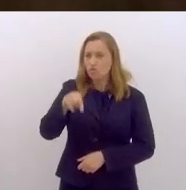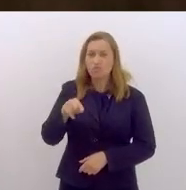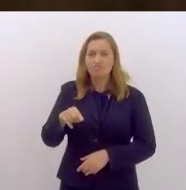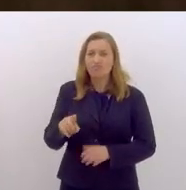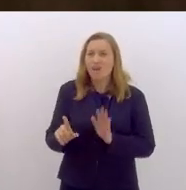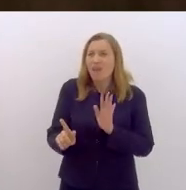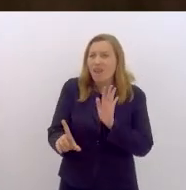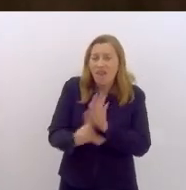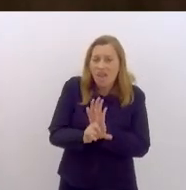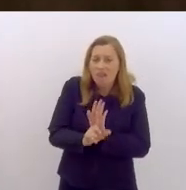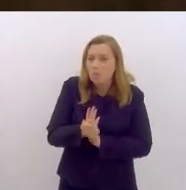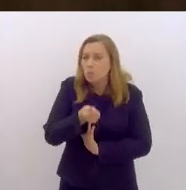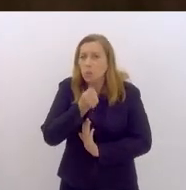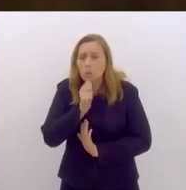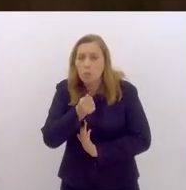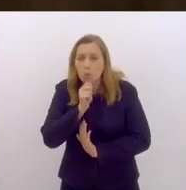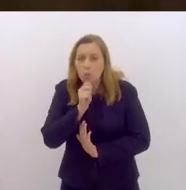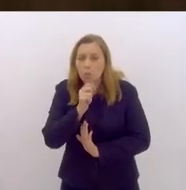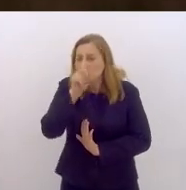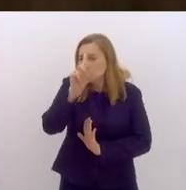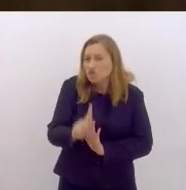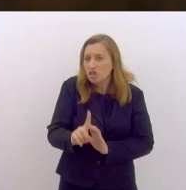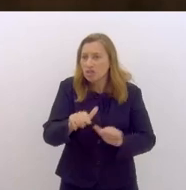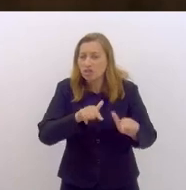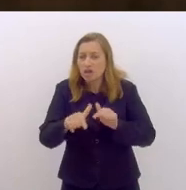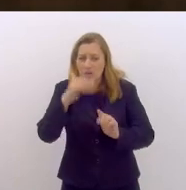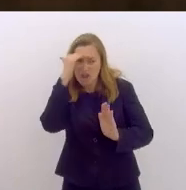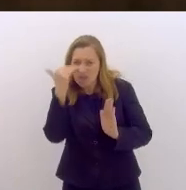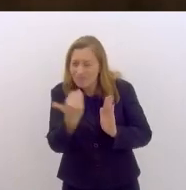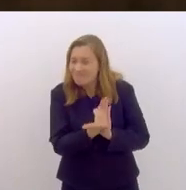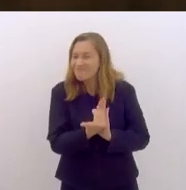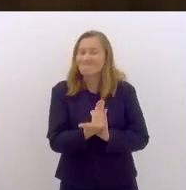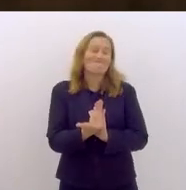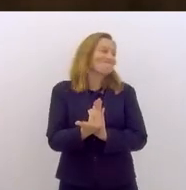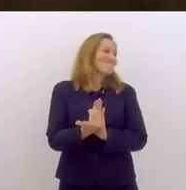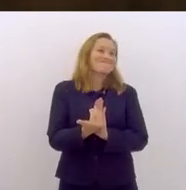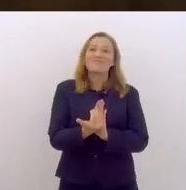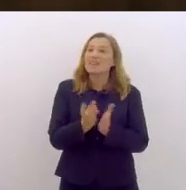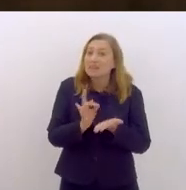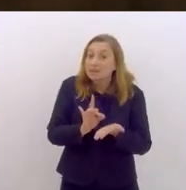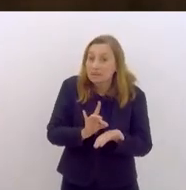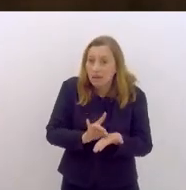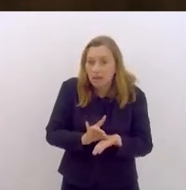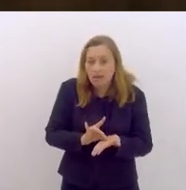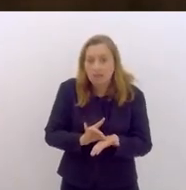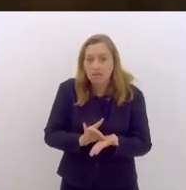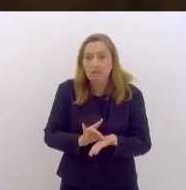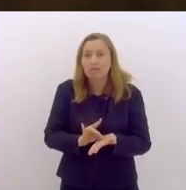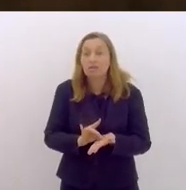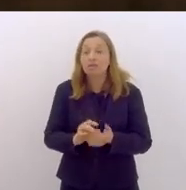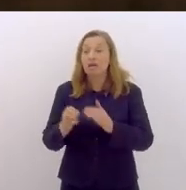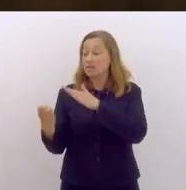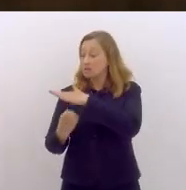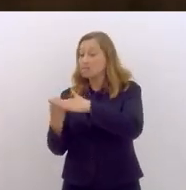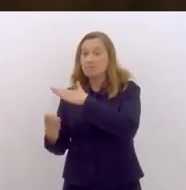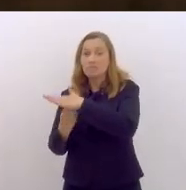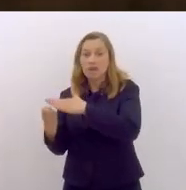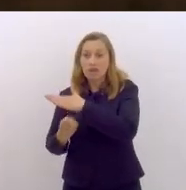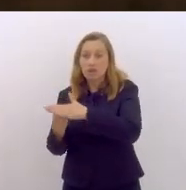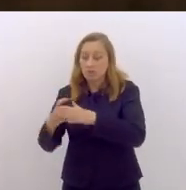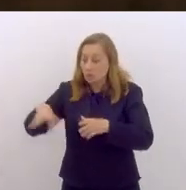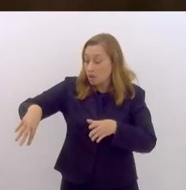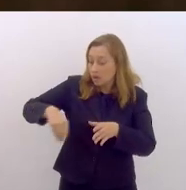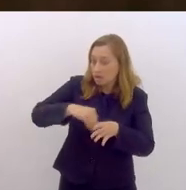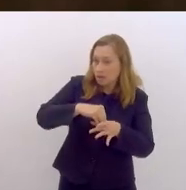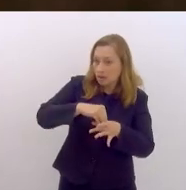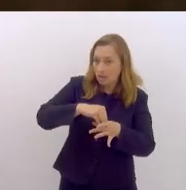lei de direito trabalhista está sendo respeitada. Na realidade, as empresas que entraram